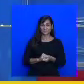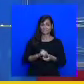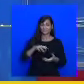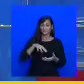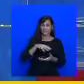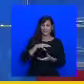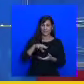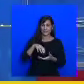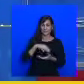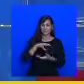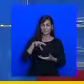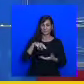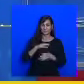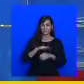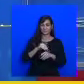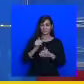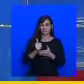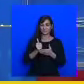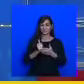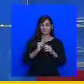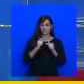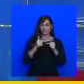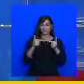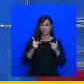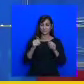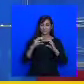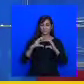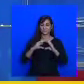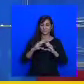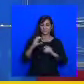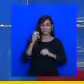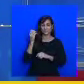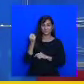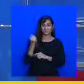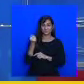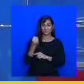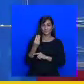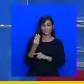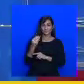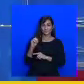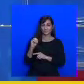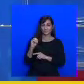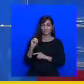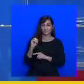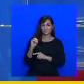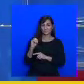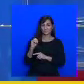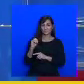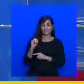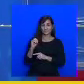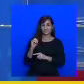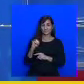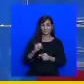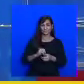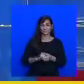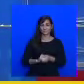O globo segue girando, você chamando, a sorte chegando. Bola branca, número 30. Branca, 30.